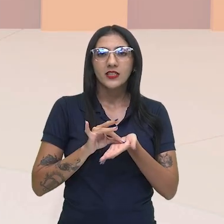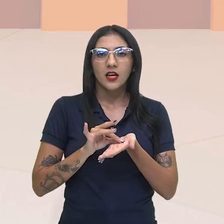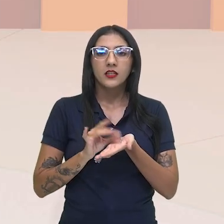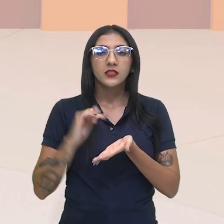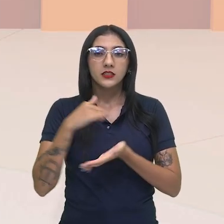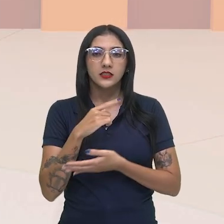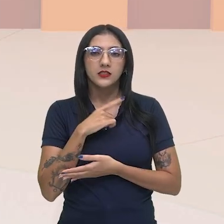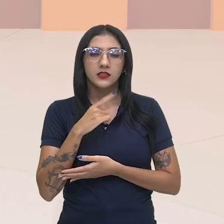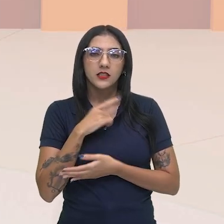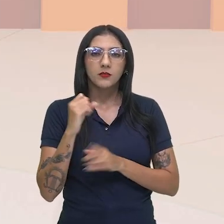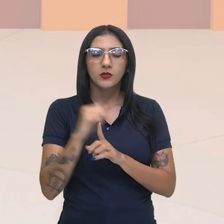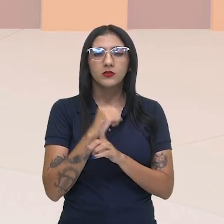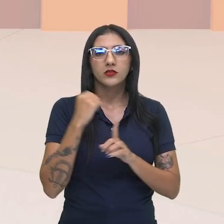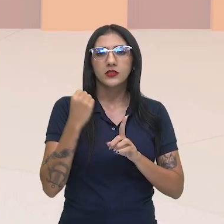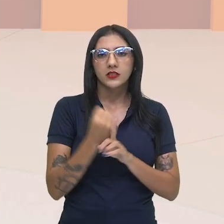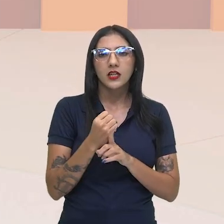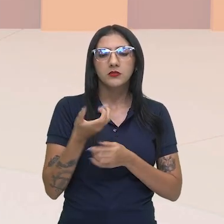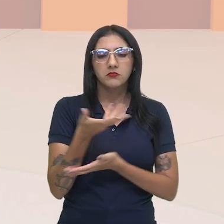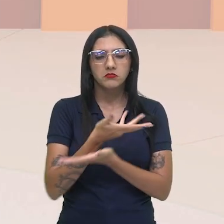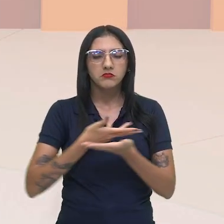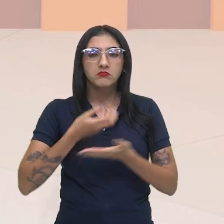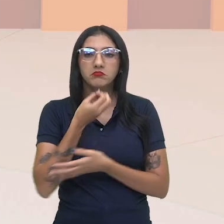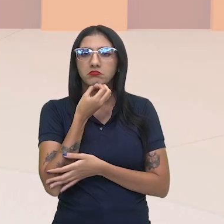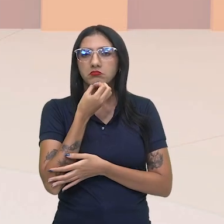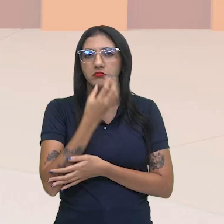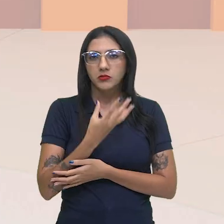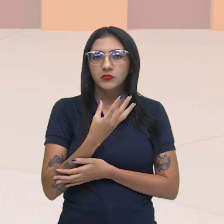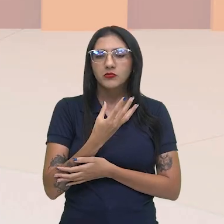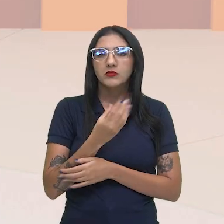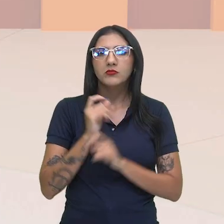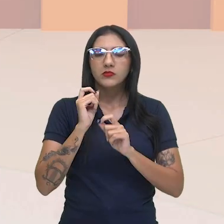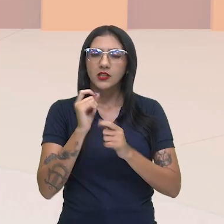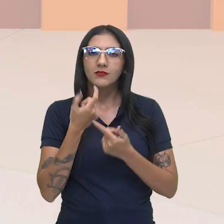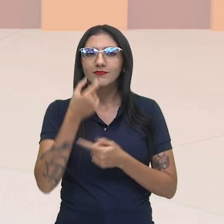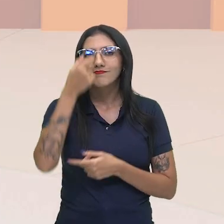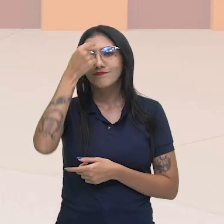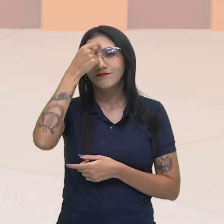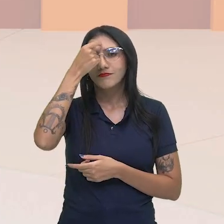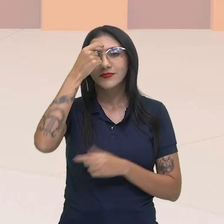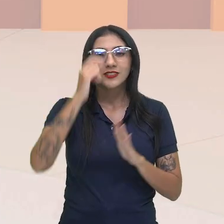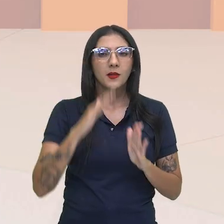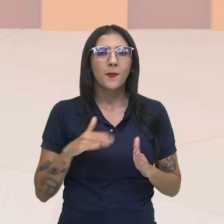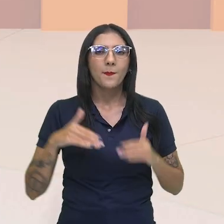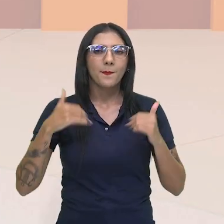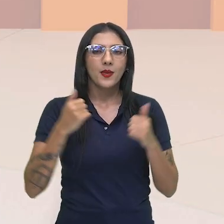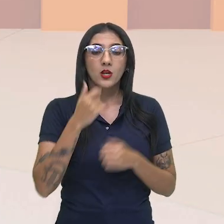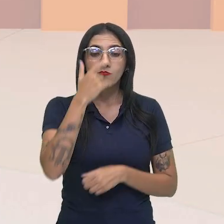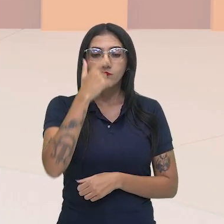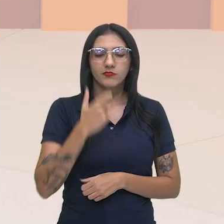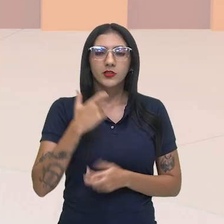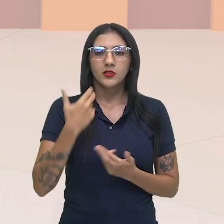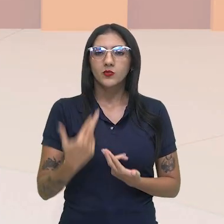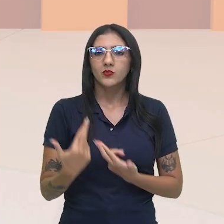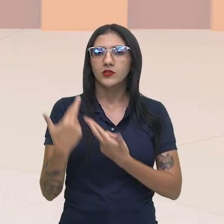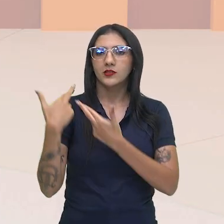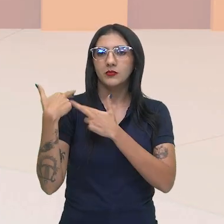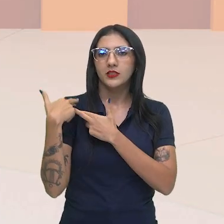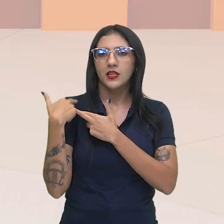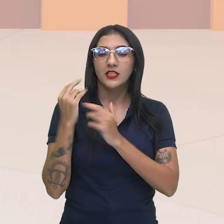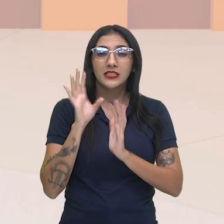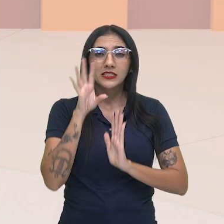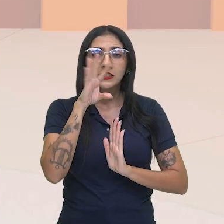ter essa sociedade mais justa e fraterna a partir de quê? De uma consciência maior do meu papel como cidadão dentro